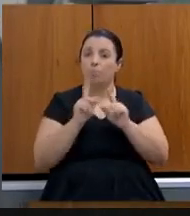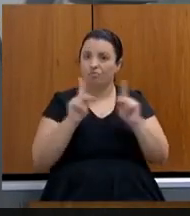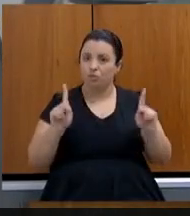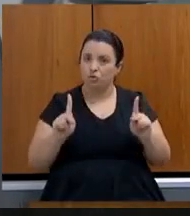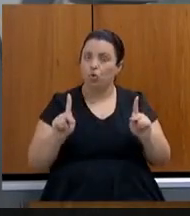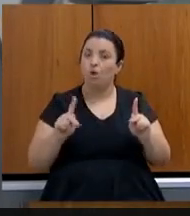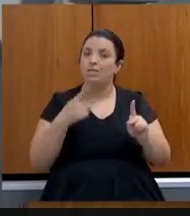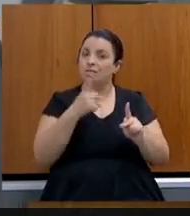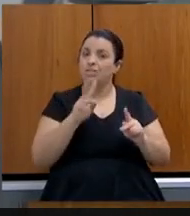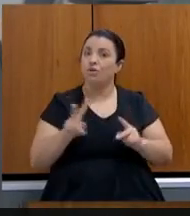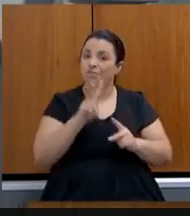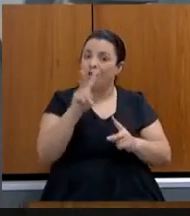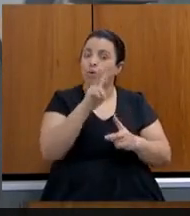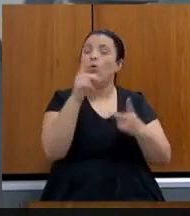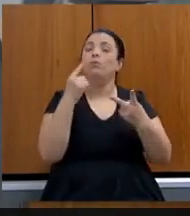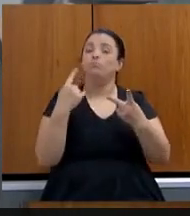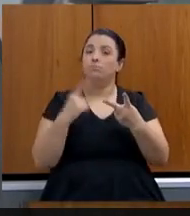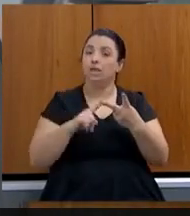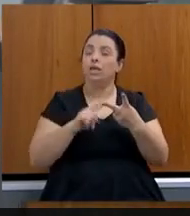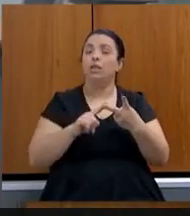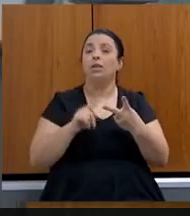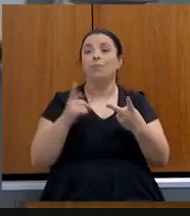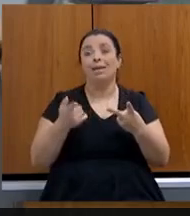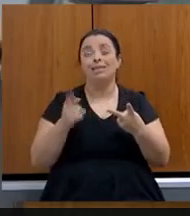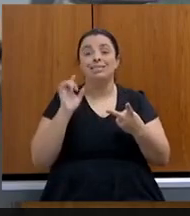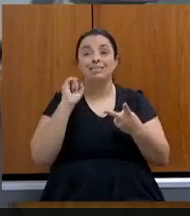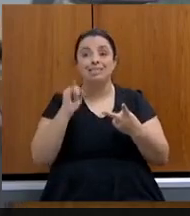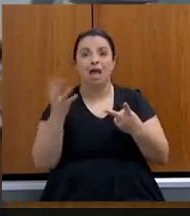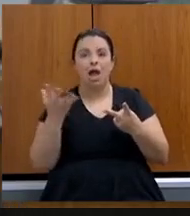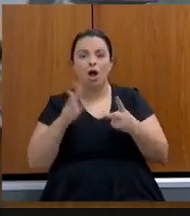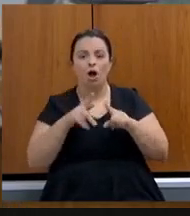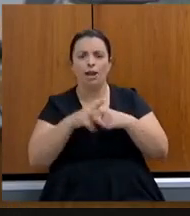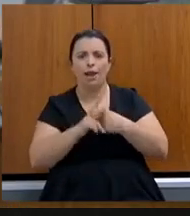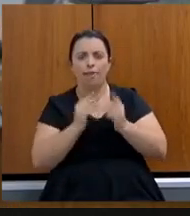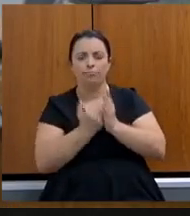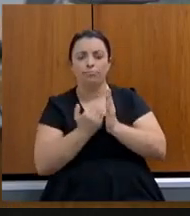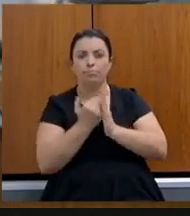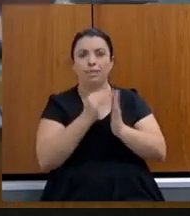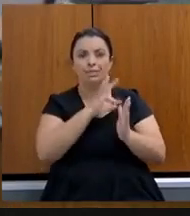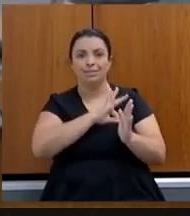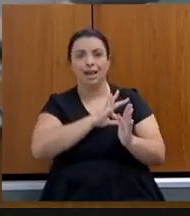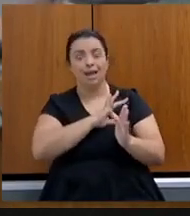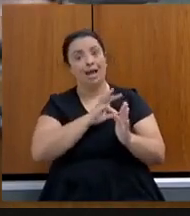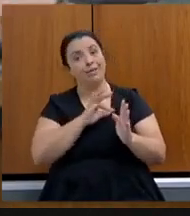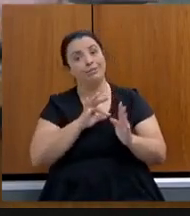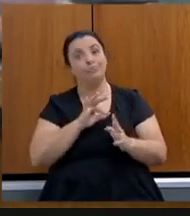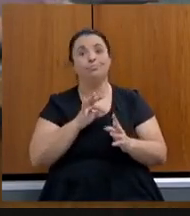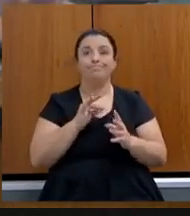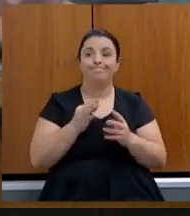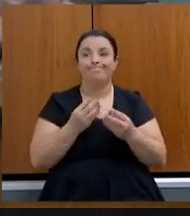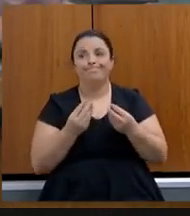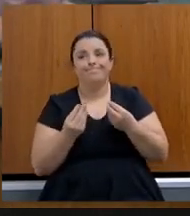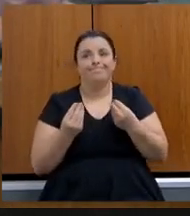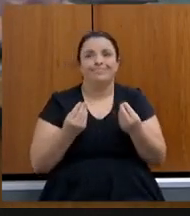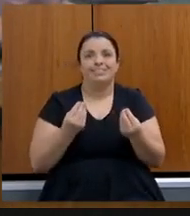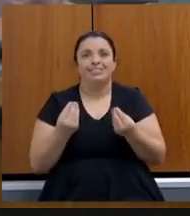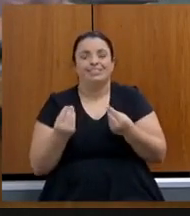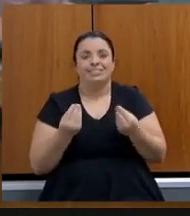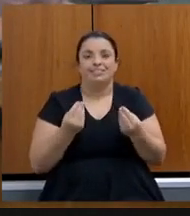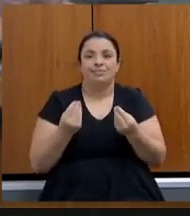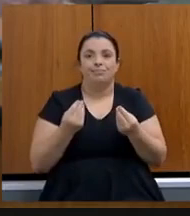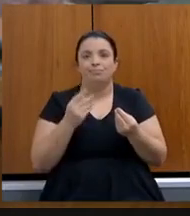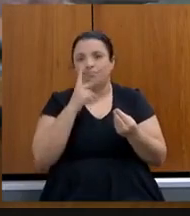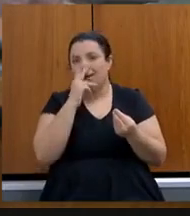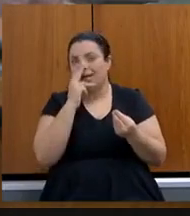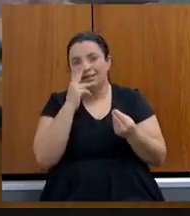mas também qualquer reajuste agora interferiria em algo que é uma relação de